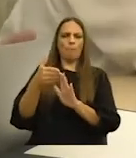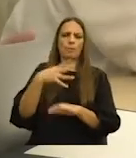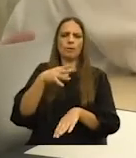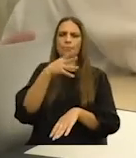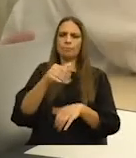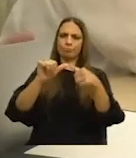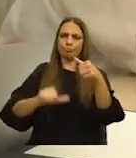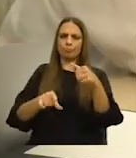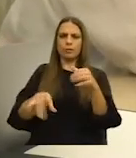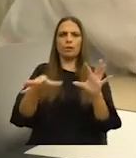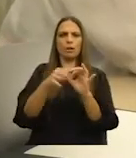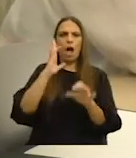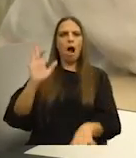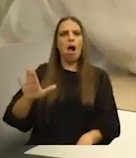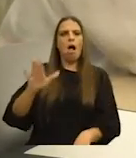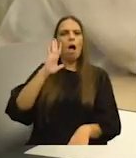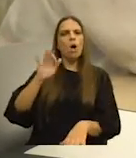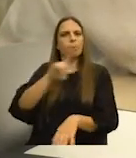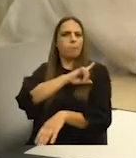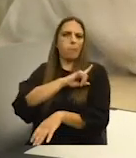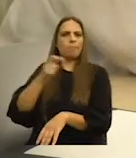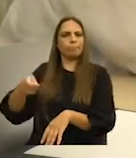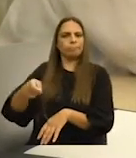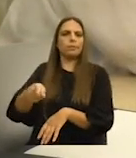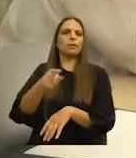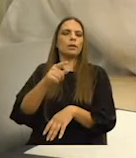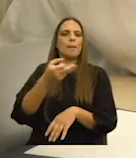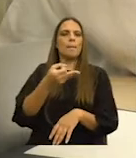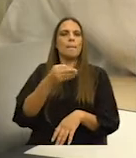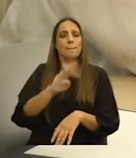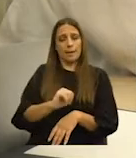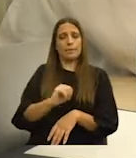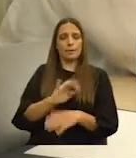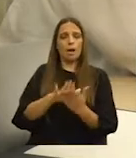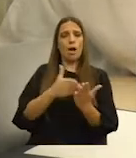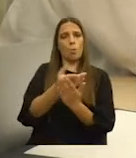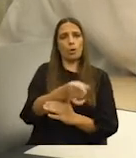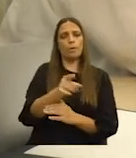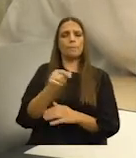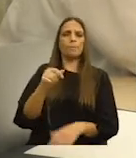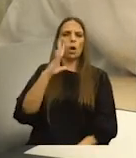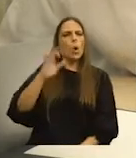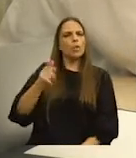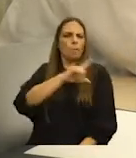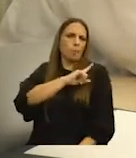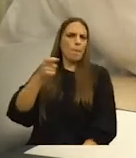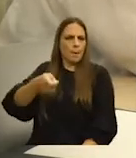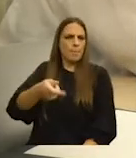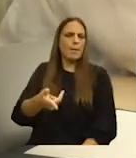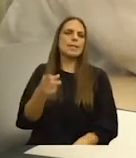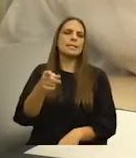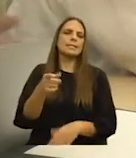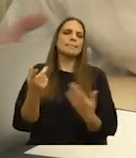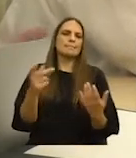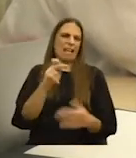a moção relativa ao alojamento local, apresentada pelo Partido Socialista, mas que o LIVRE subscreve. O alojamento local